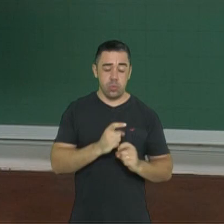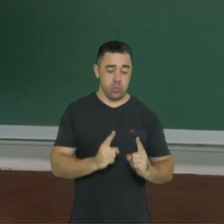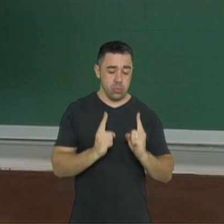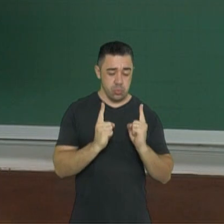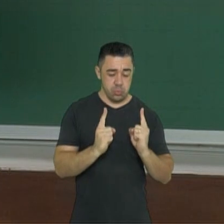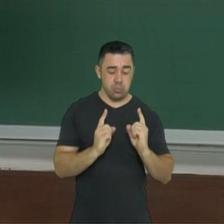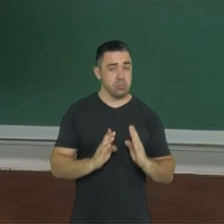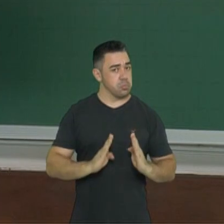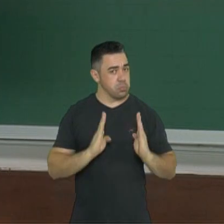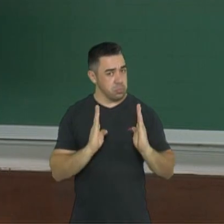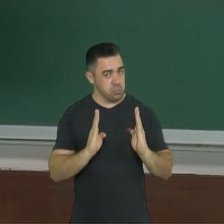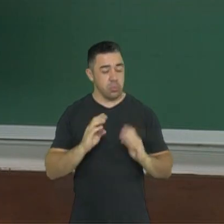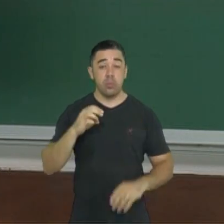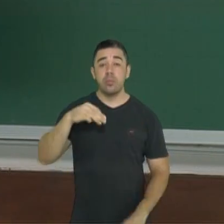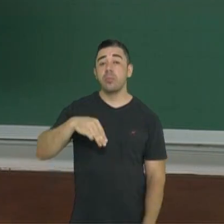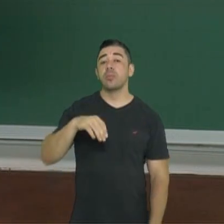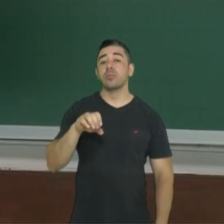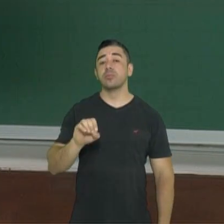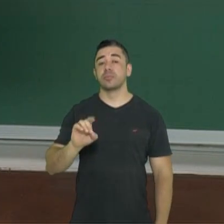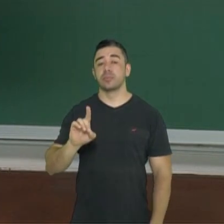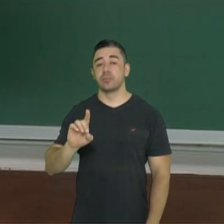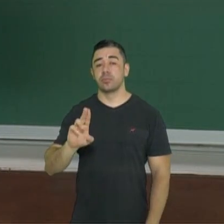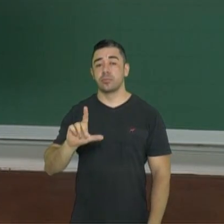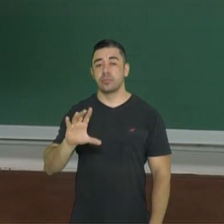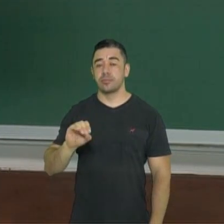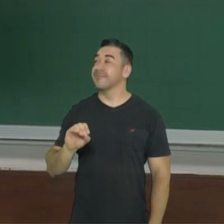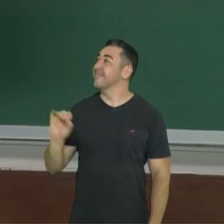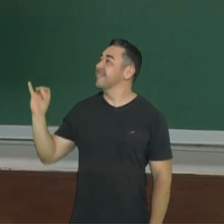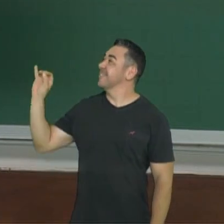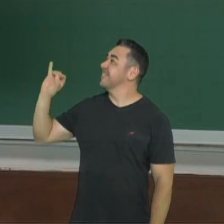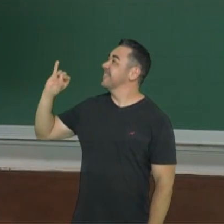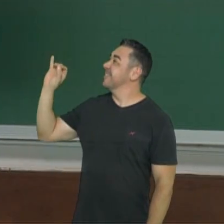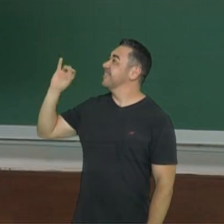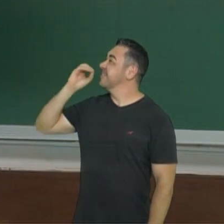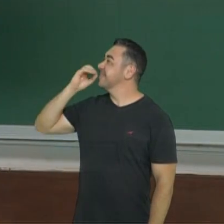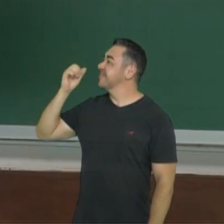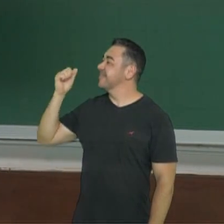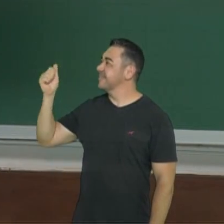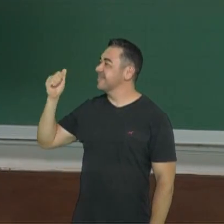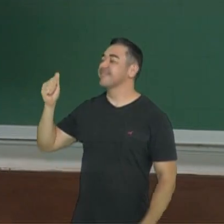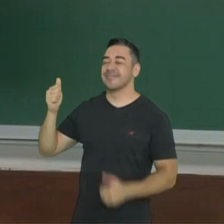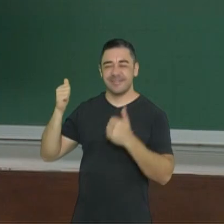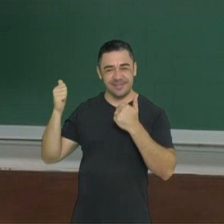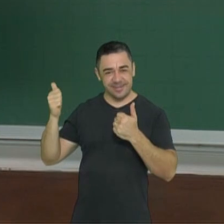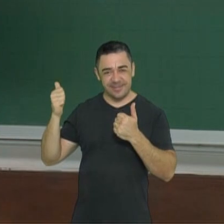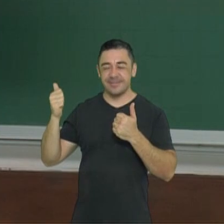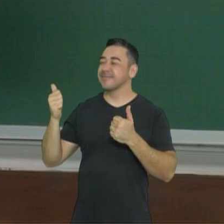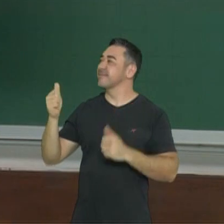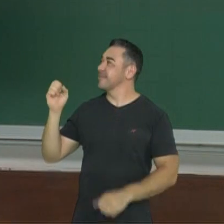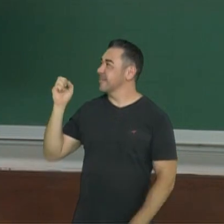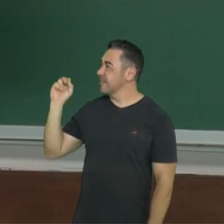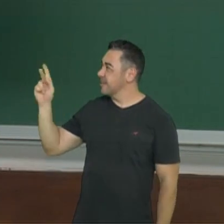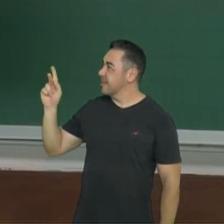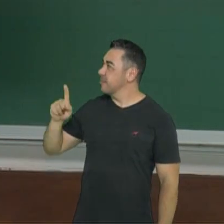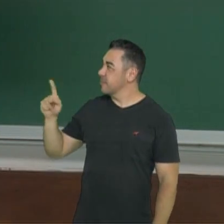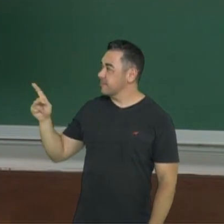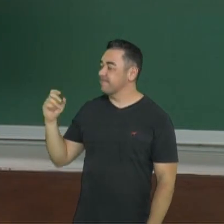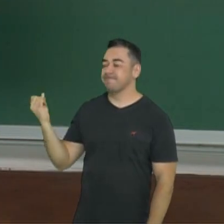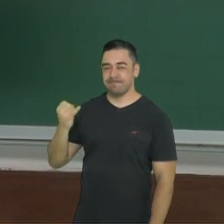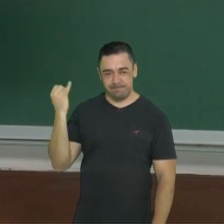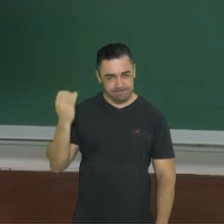módulo de um número e eu tô quero antes e dizer oi Tiago Que bom que você tá aqui me ajudando aqui